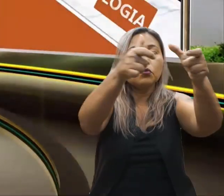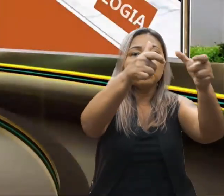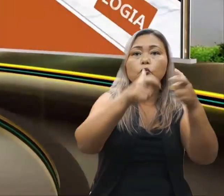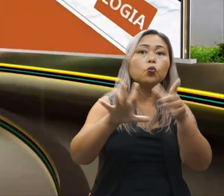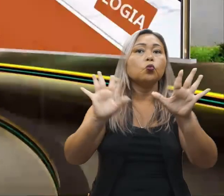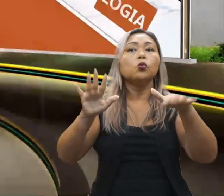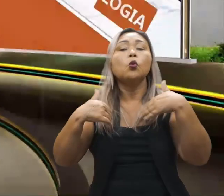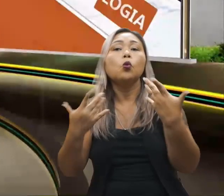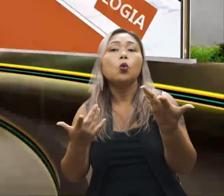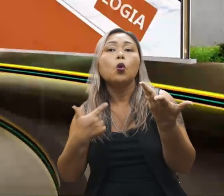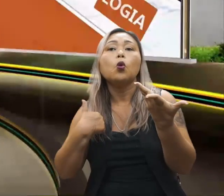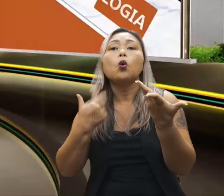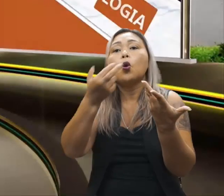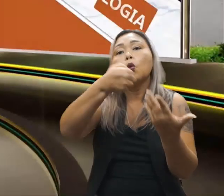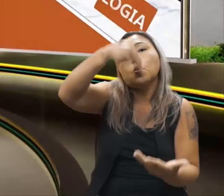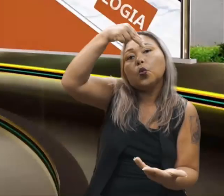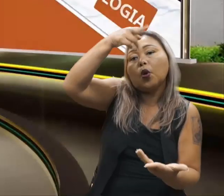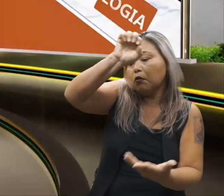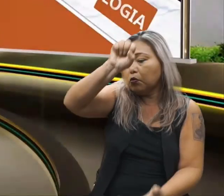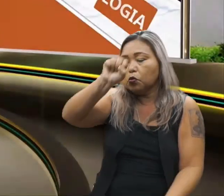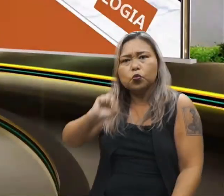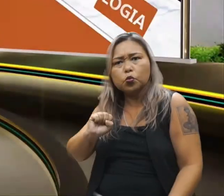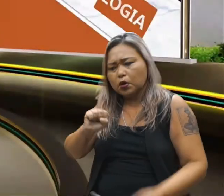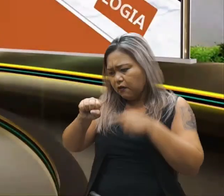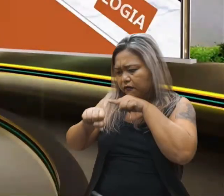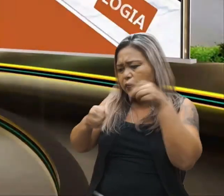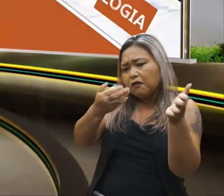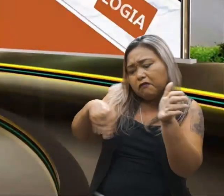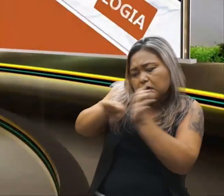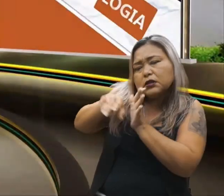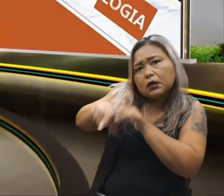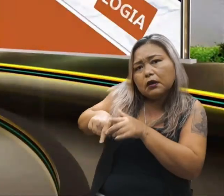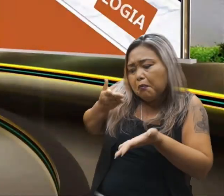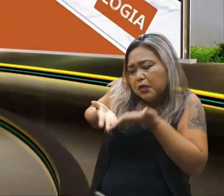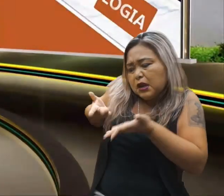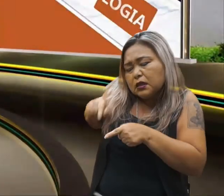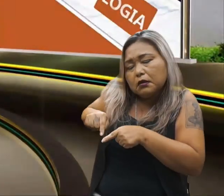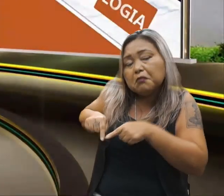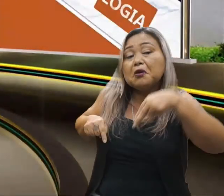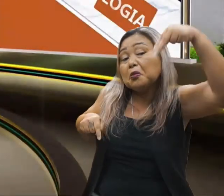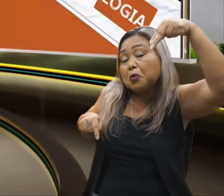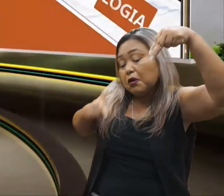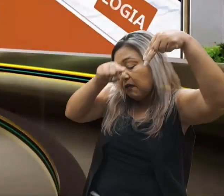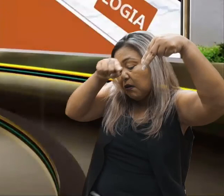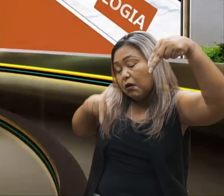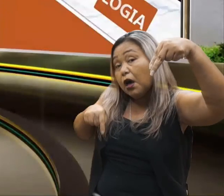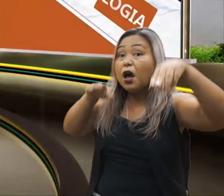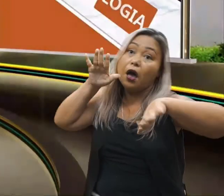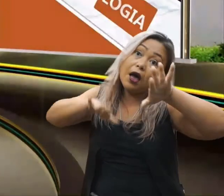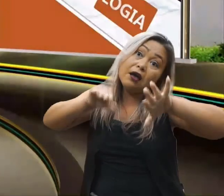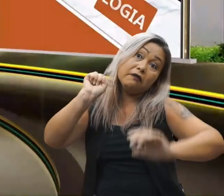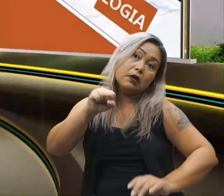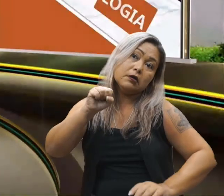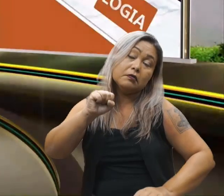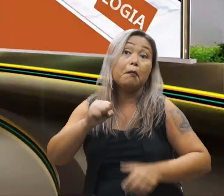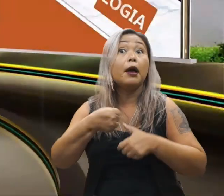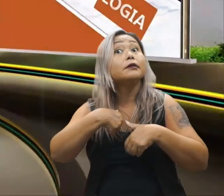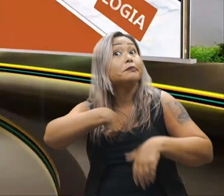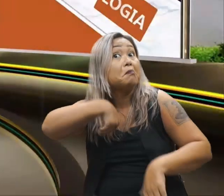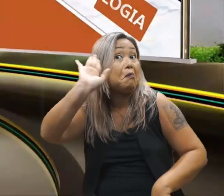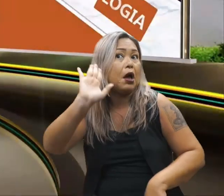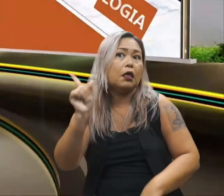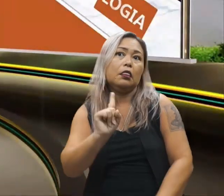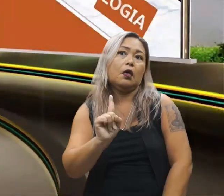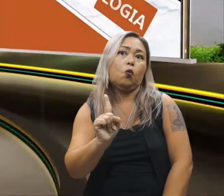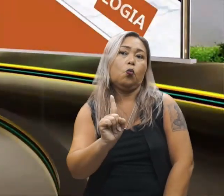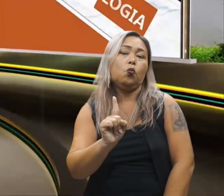Ah, eu sou do norte, vou morar no sul. Será que chegando lá você vai ser bem tratado se você é do norte? Às vezes sim e muitas vezes não, né?